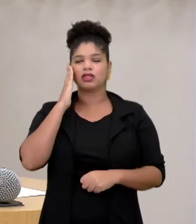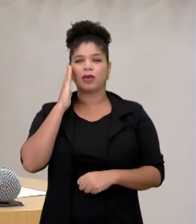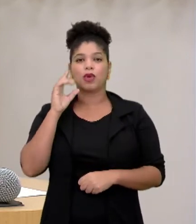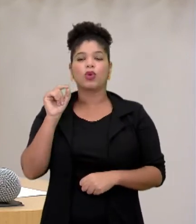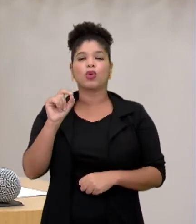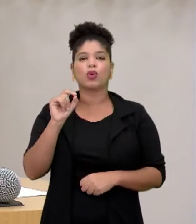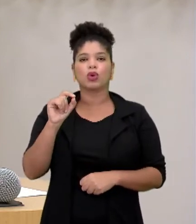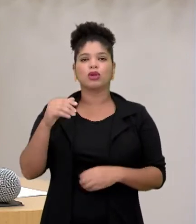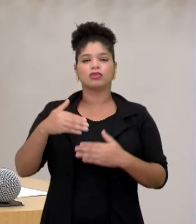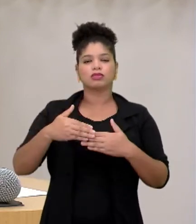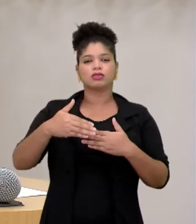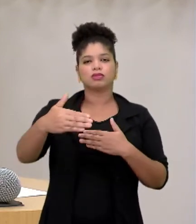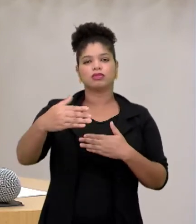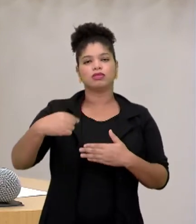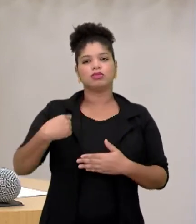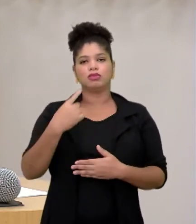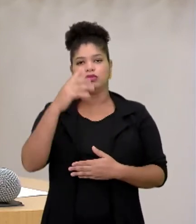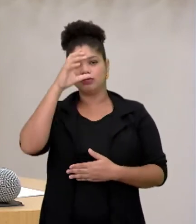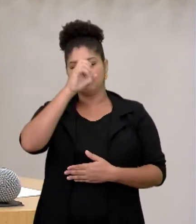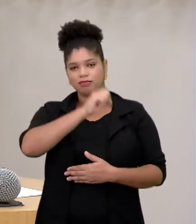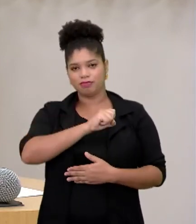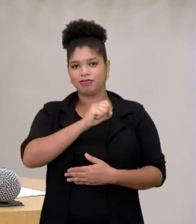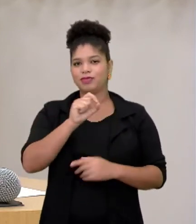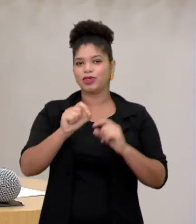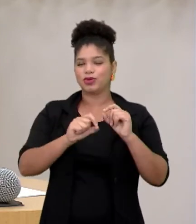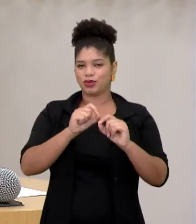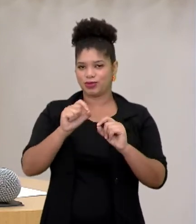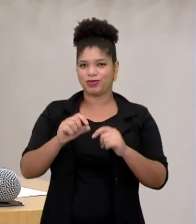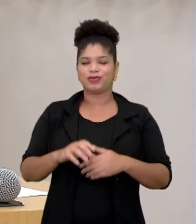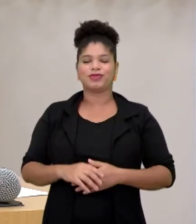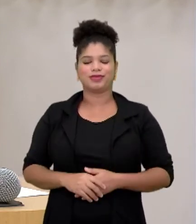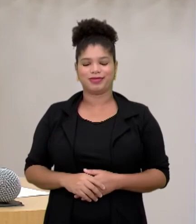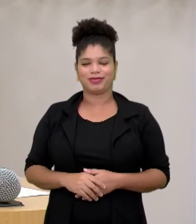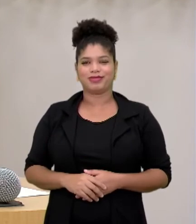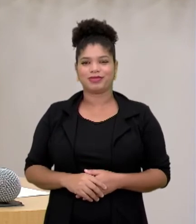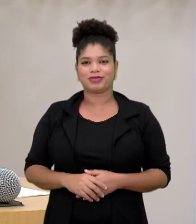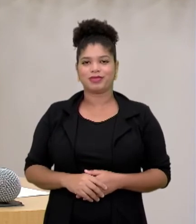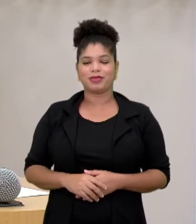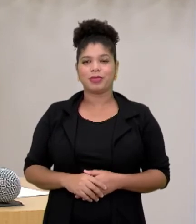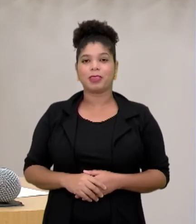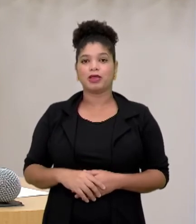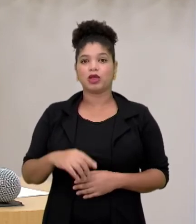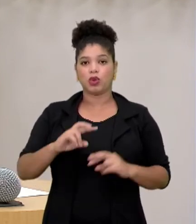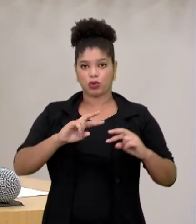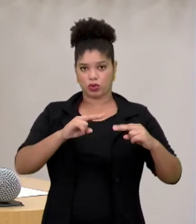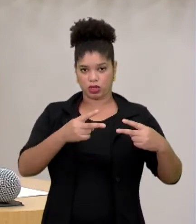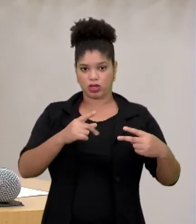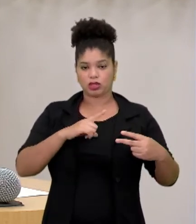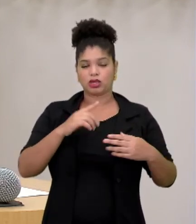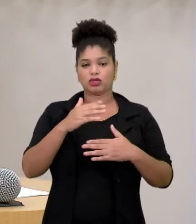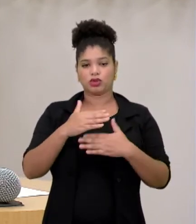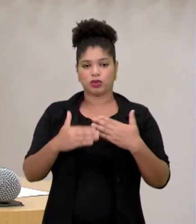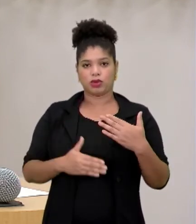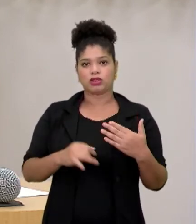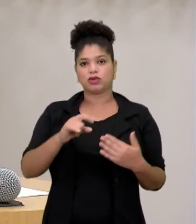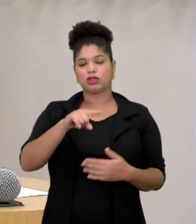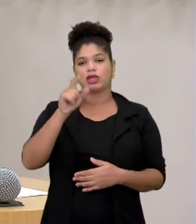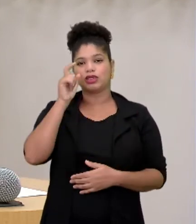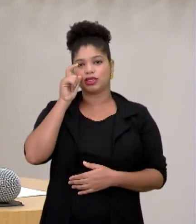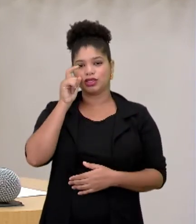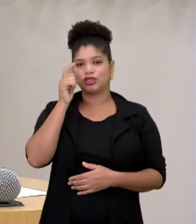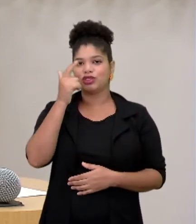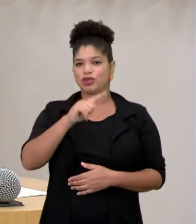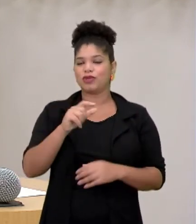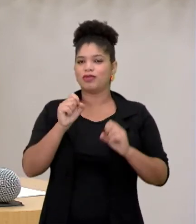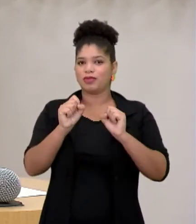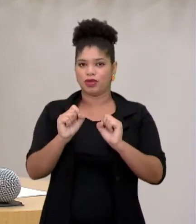vai ver com mais profundidade daqui pra frente, certo? Então, os links dos vídeos estão no PowerPoint, querendo assistir de novo, vale a pena.